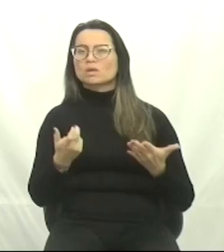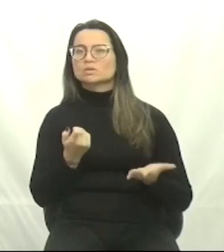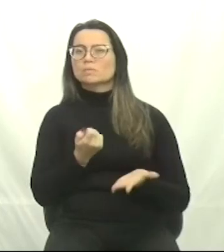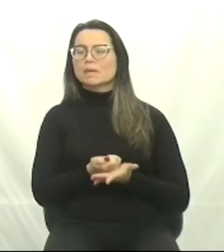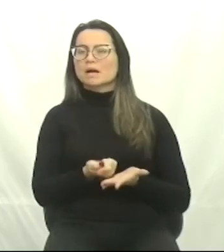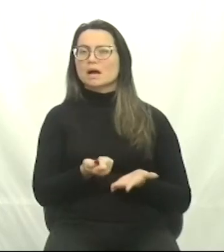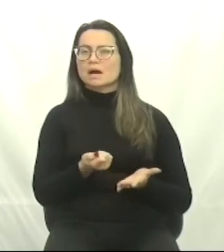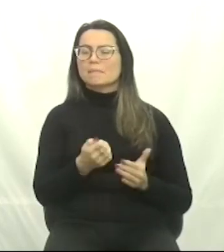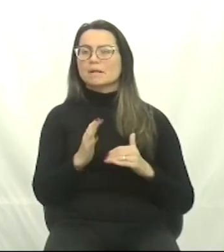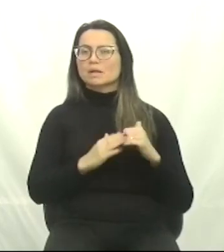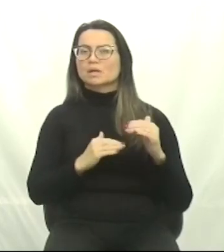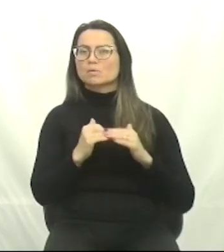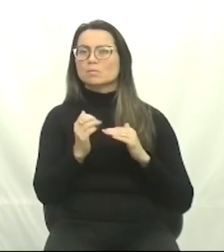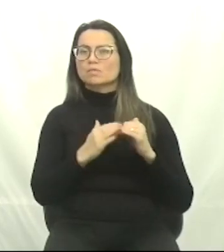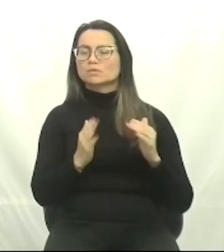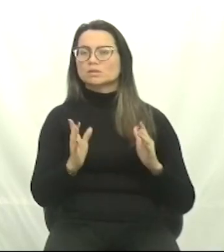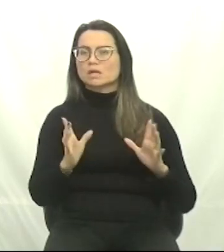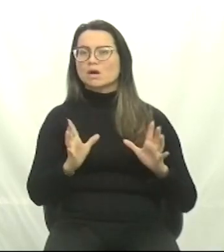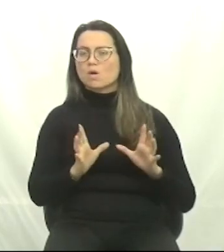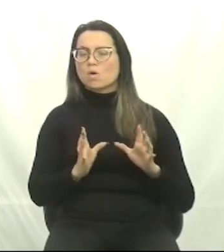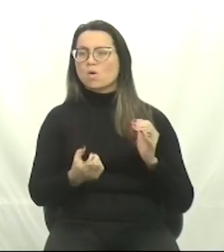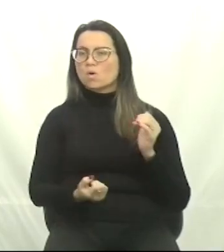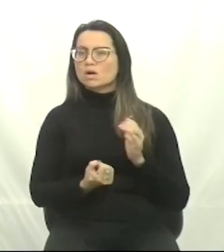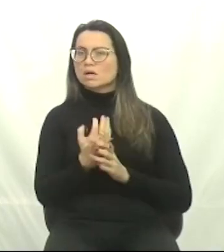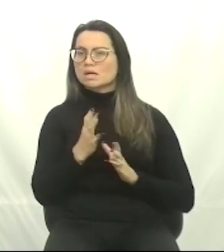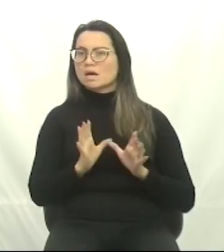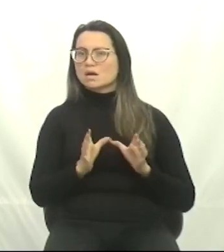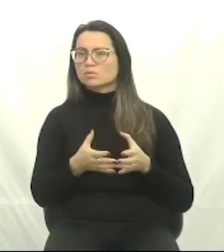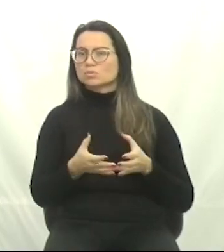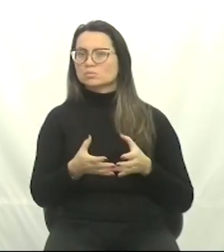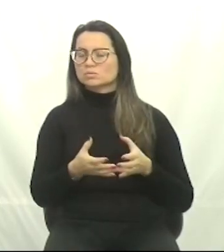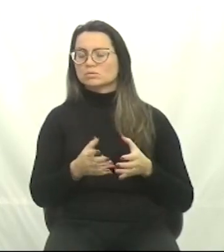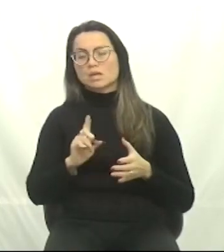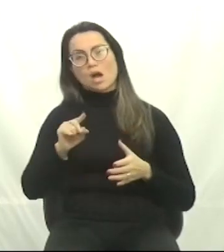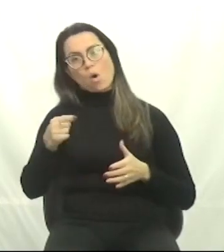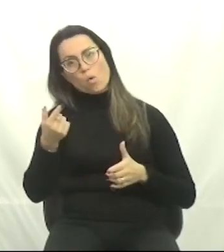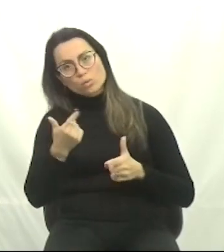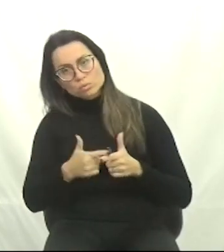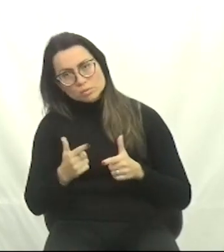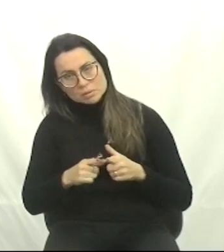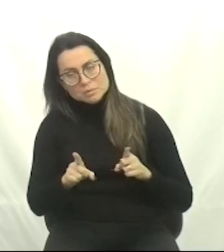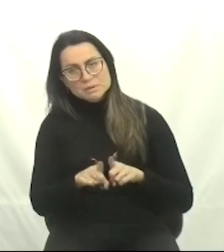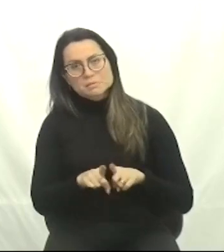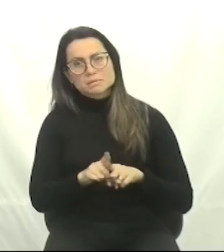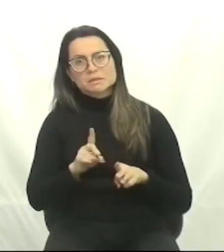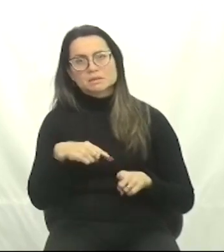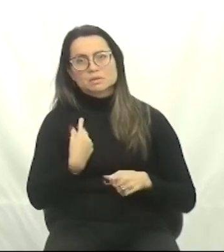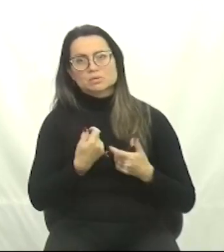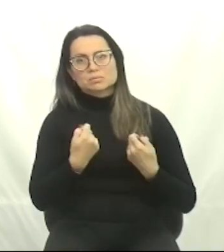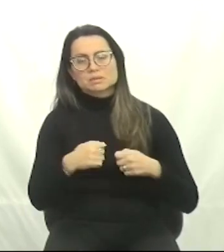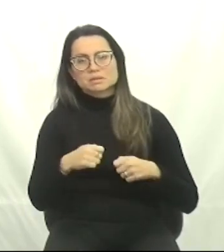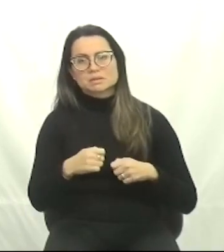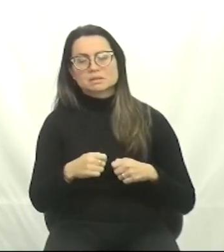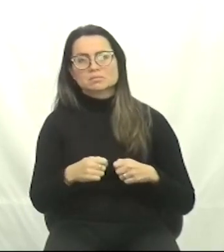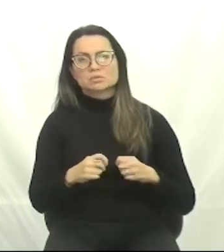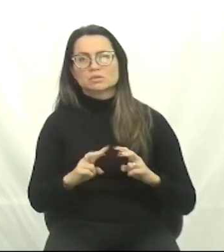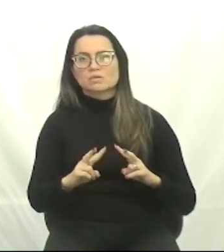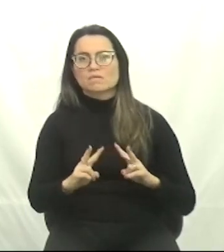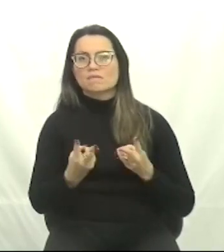que os profissionais possam formar essas equipes? Que é um outro problema. Nós precisamos também estabelecer